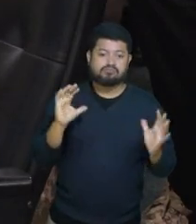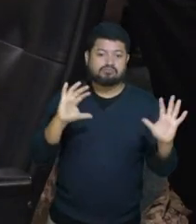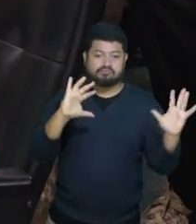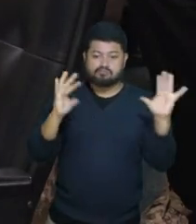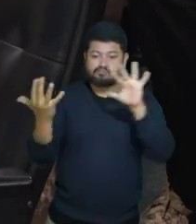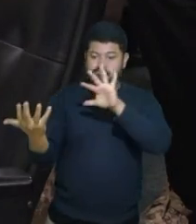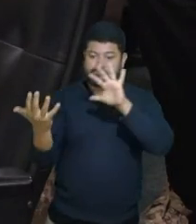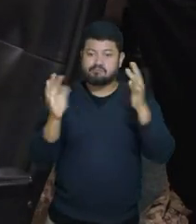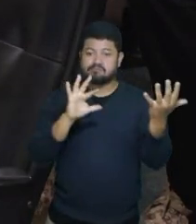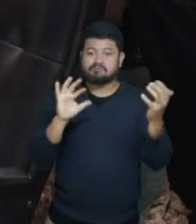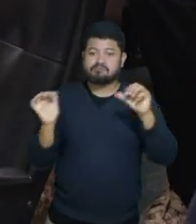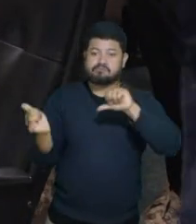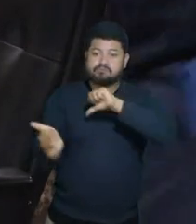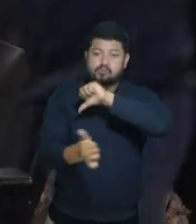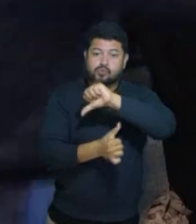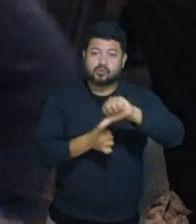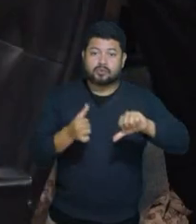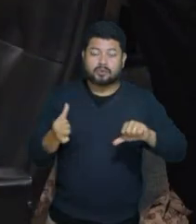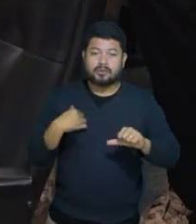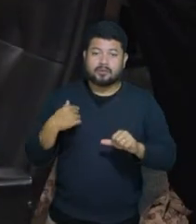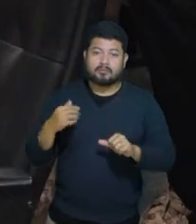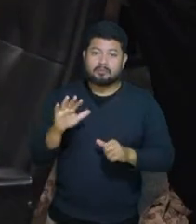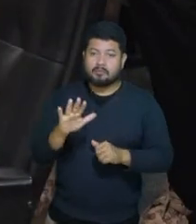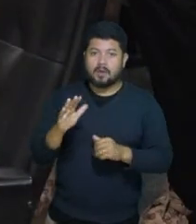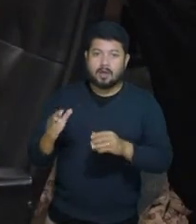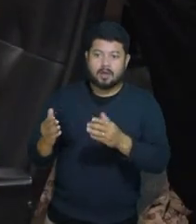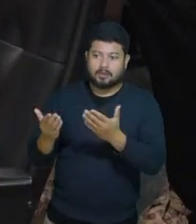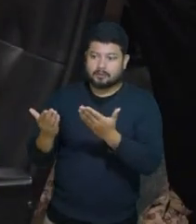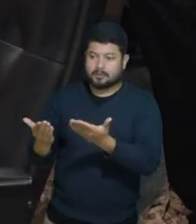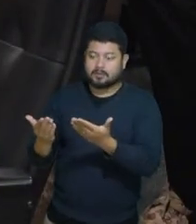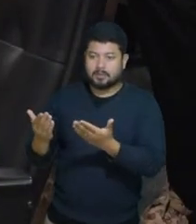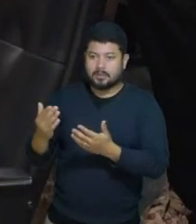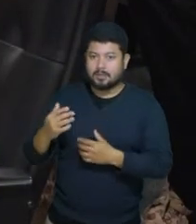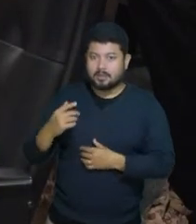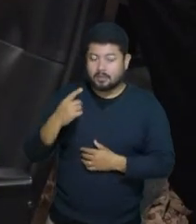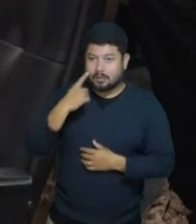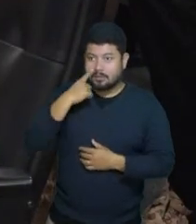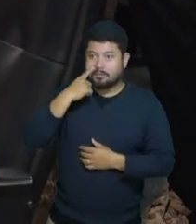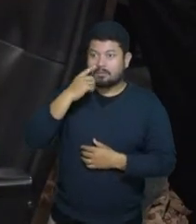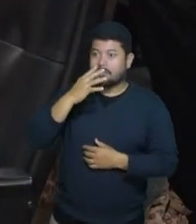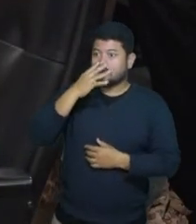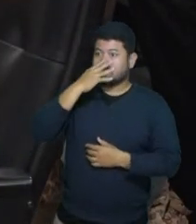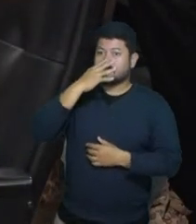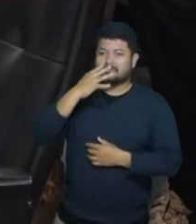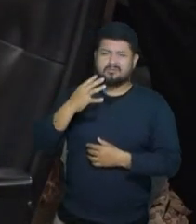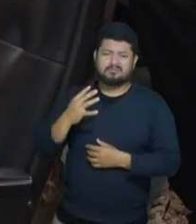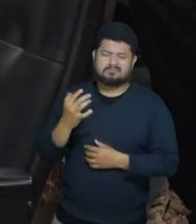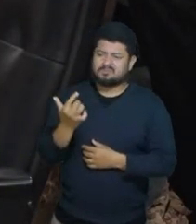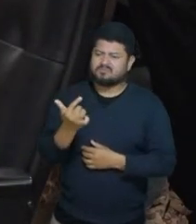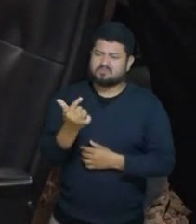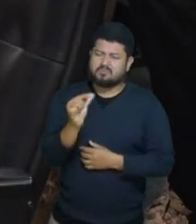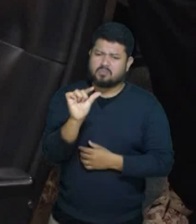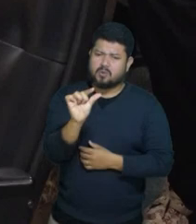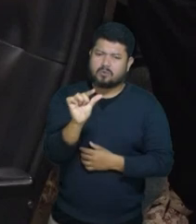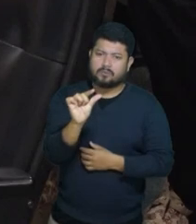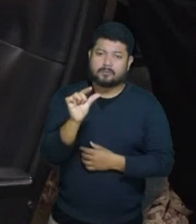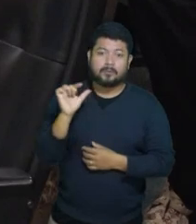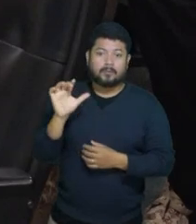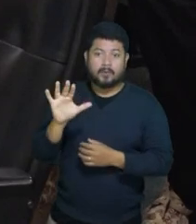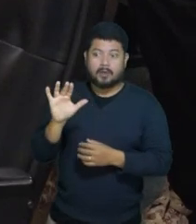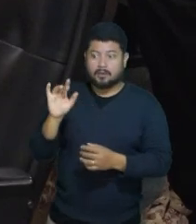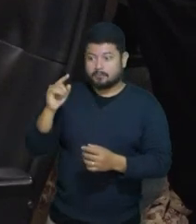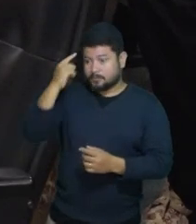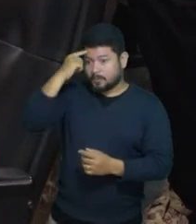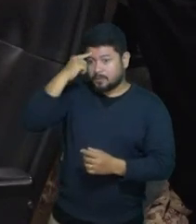climático. E não tem um impacto tão grande quanto quando a gente aborda ali pelo dinheiro, né? Então, eu queria dizer que